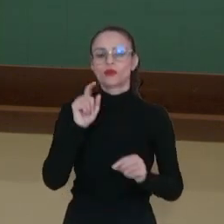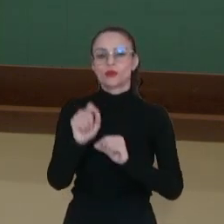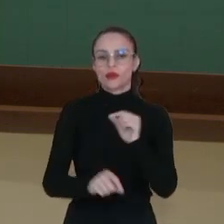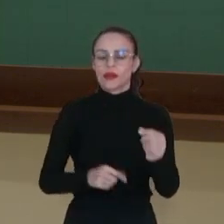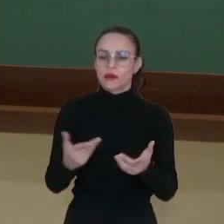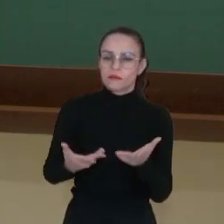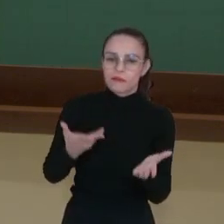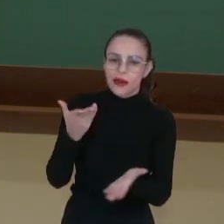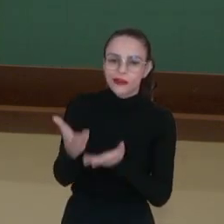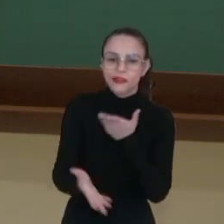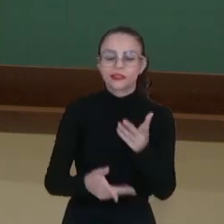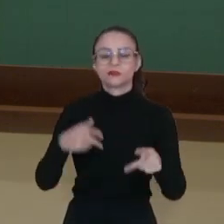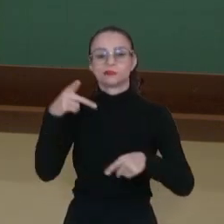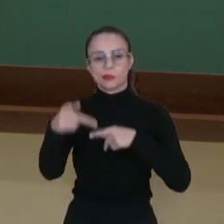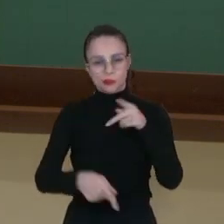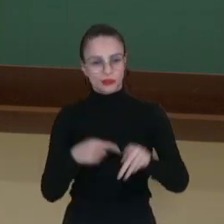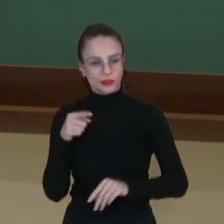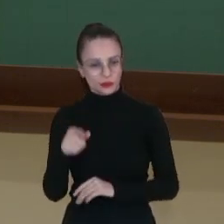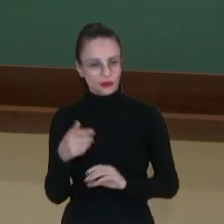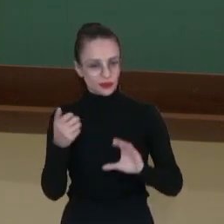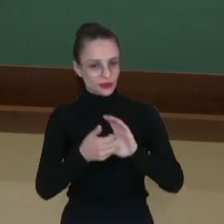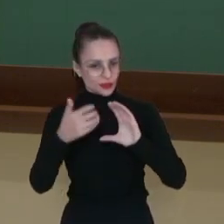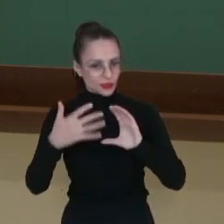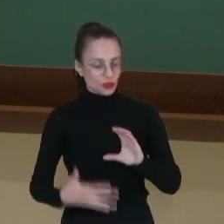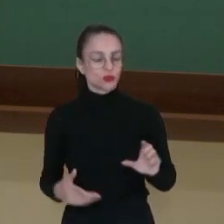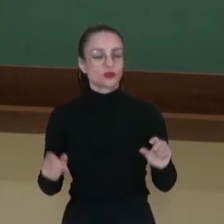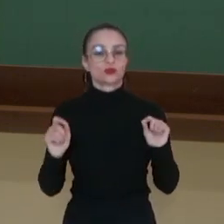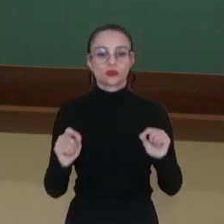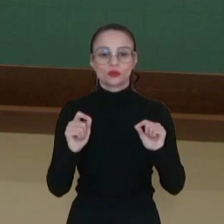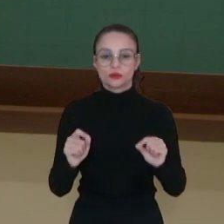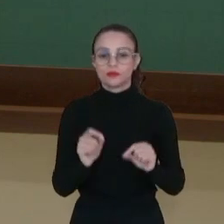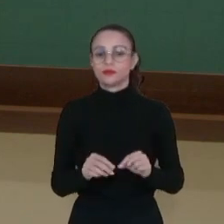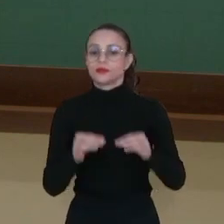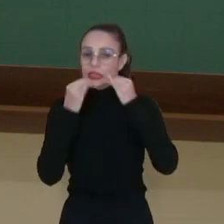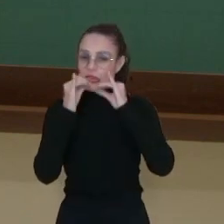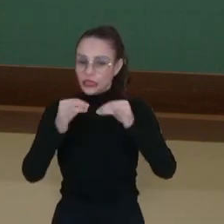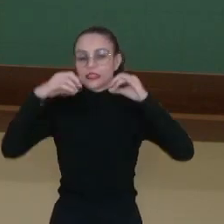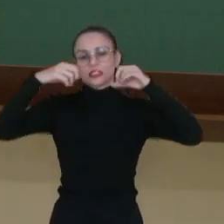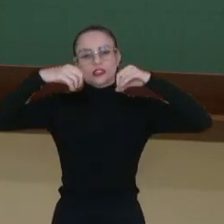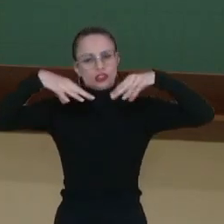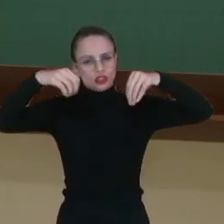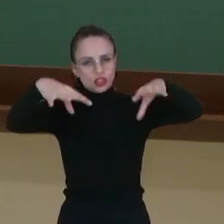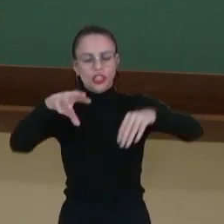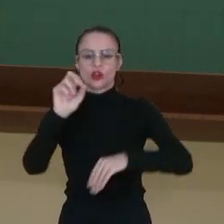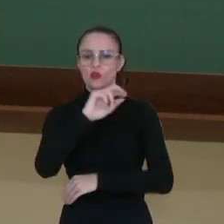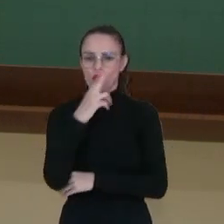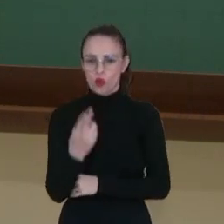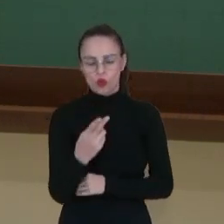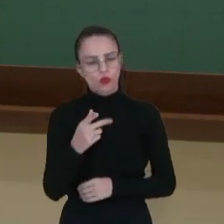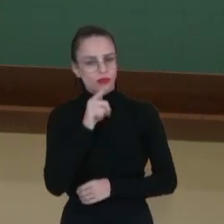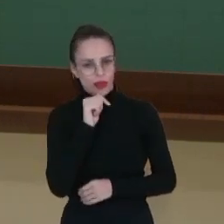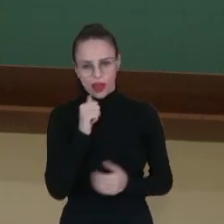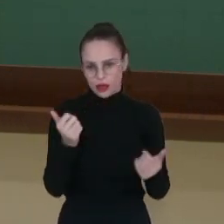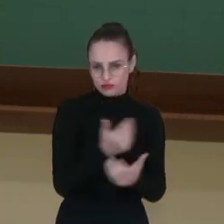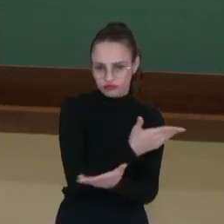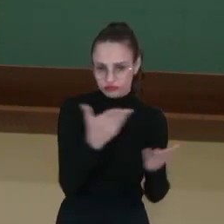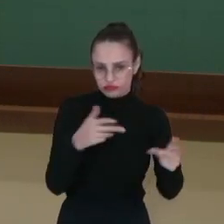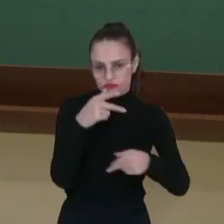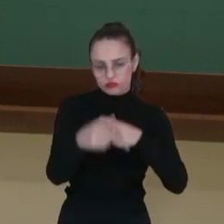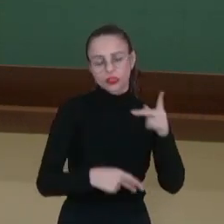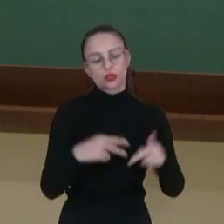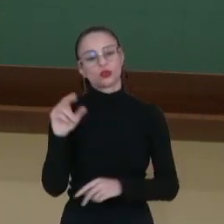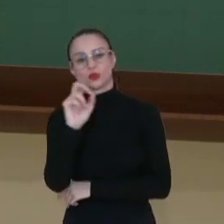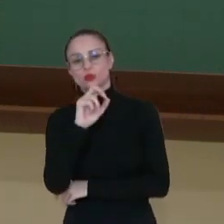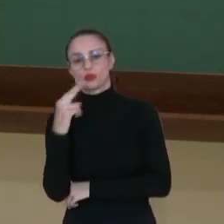atender a população com essas características de gerar energia ou de abastecimento de água ou